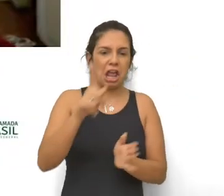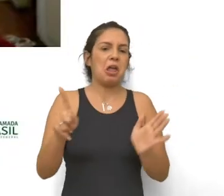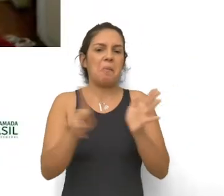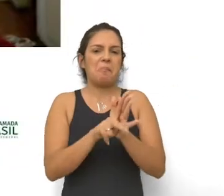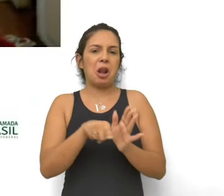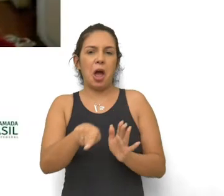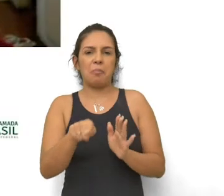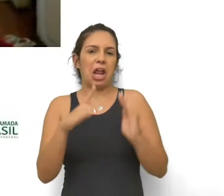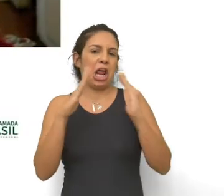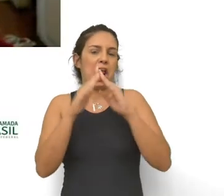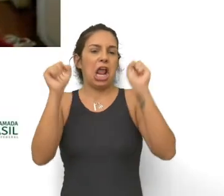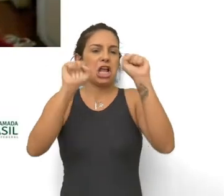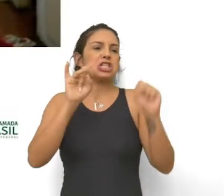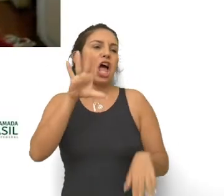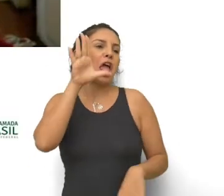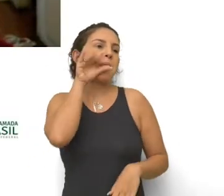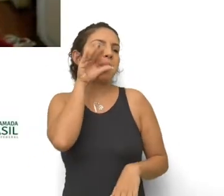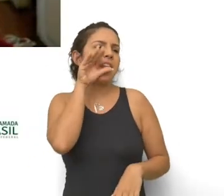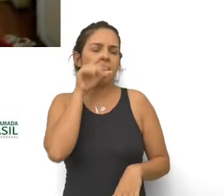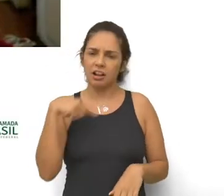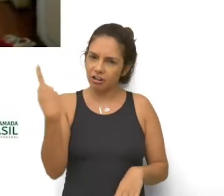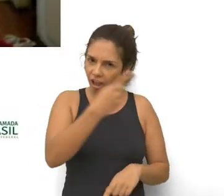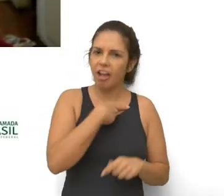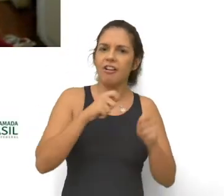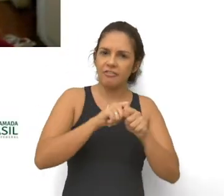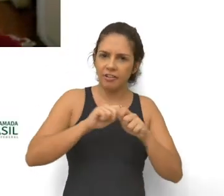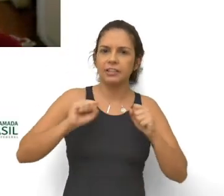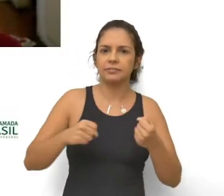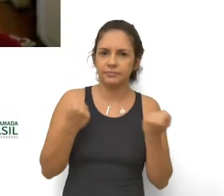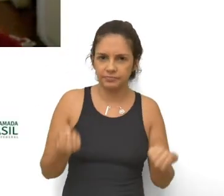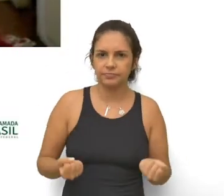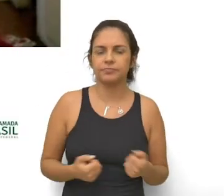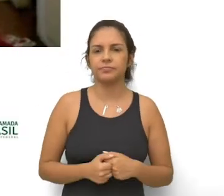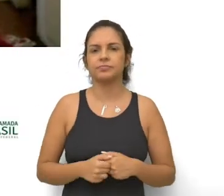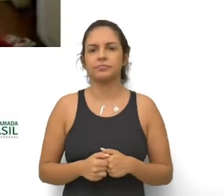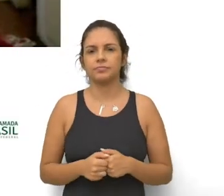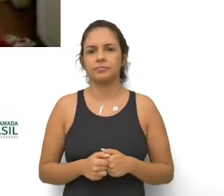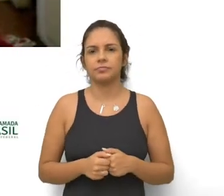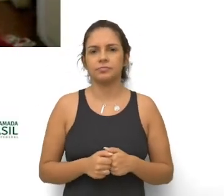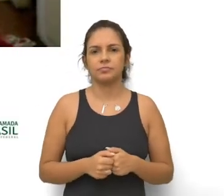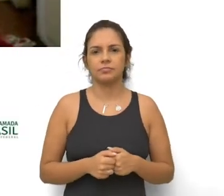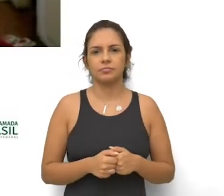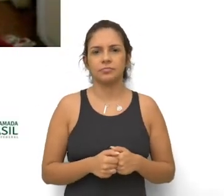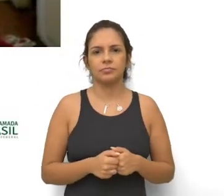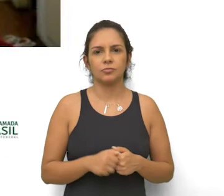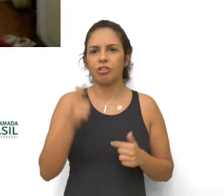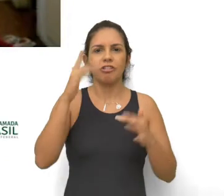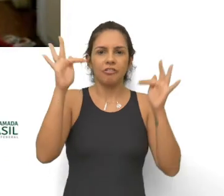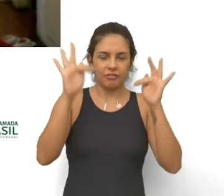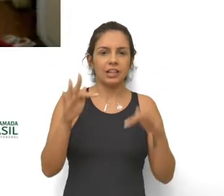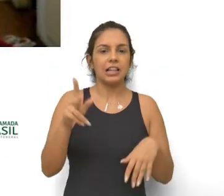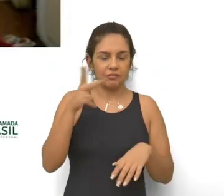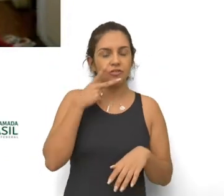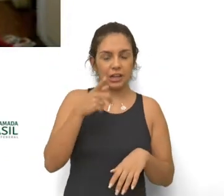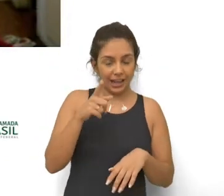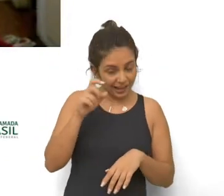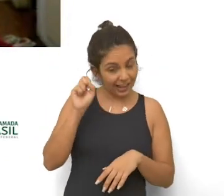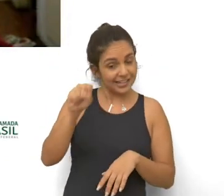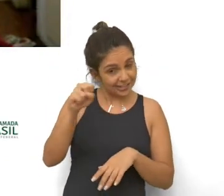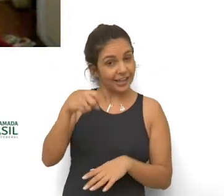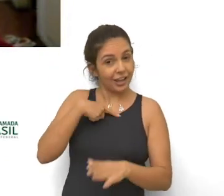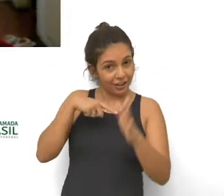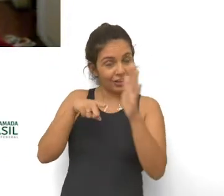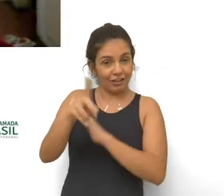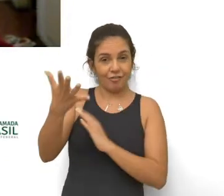uma coisa inferior, Claro. a gente faz com gosto. Claro. Cuidar da própria casa não tem por que ser uma coisa infeliz. Pois é, mas é isso que eu queria te dizer.